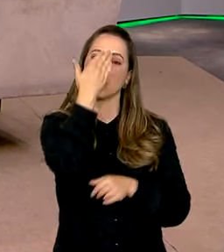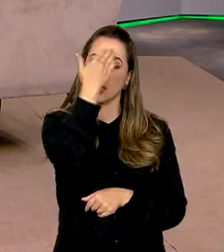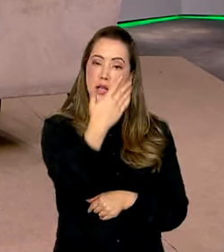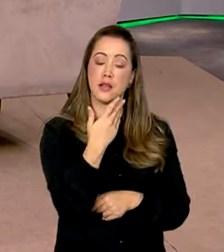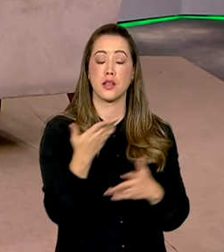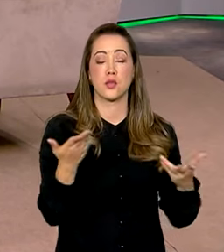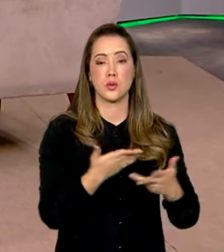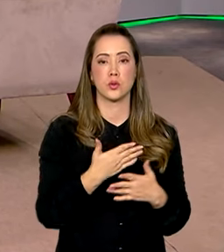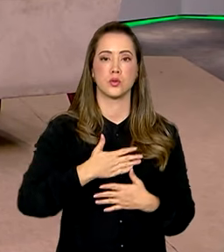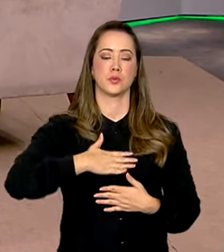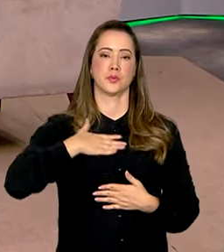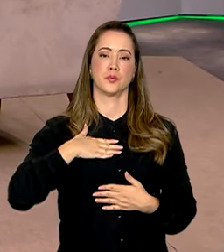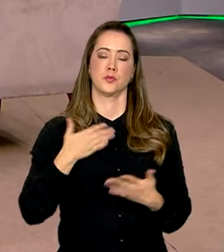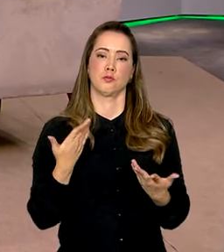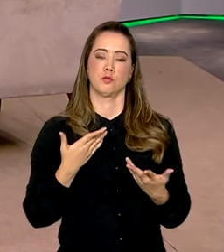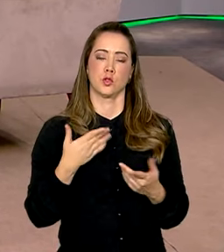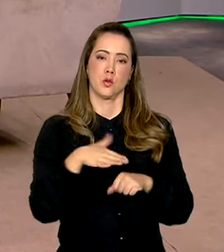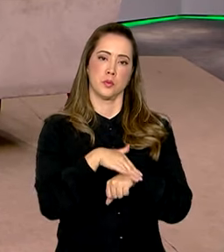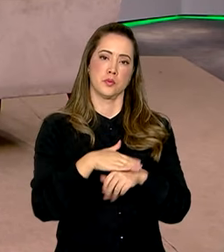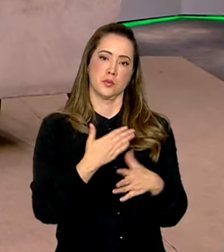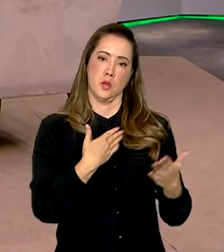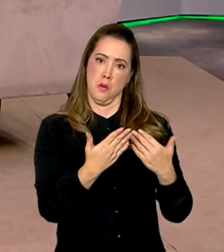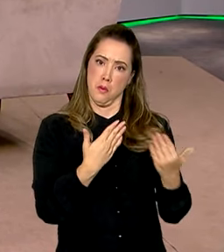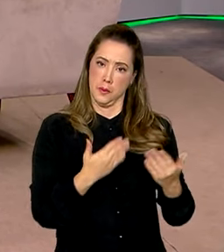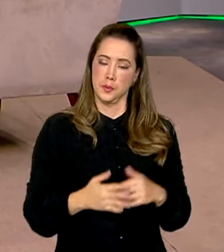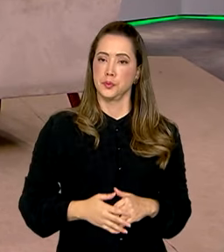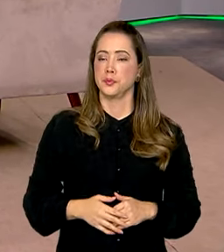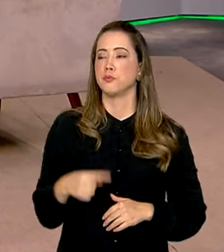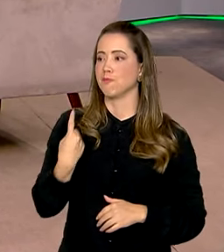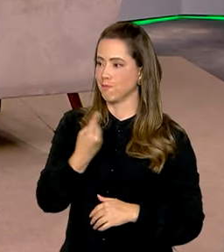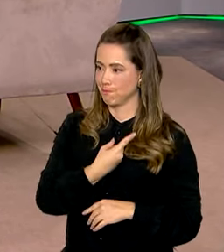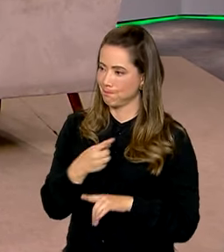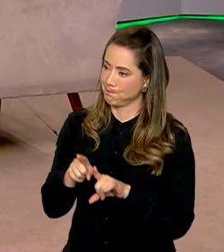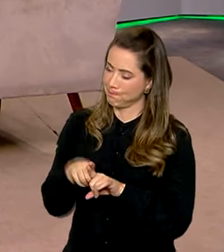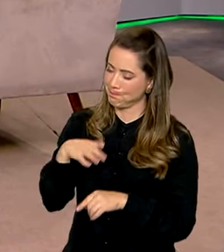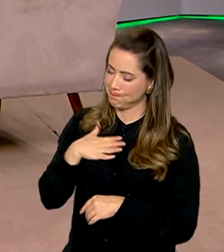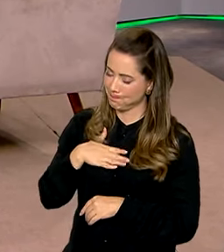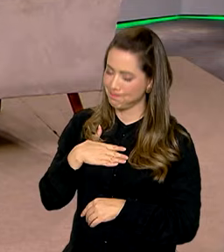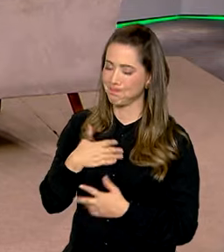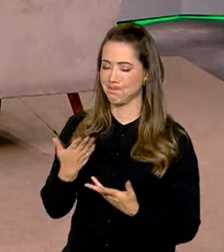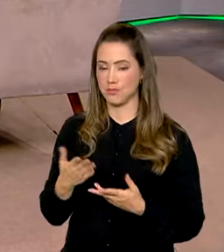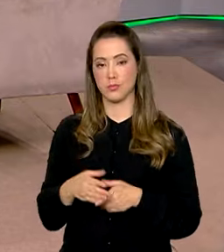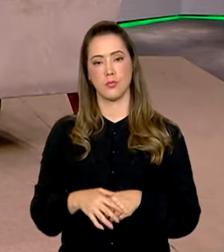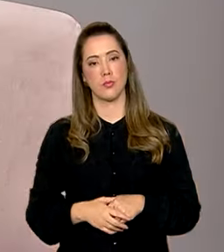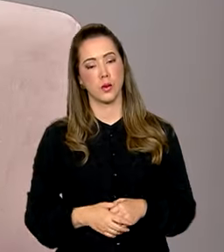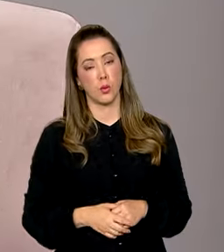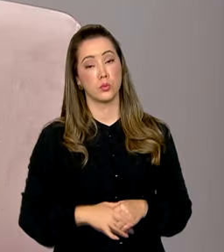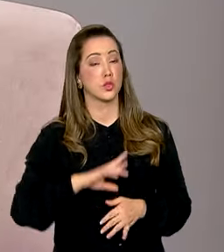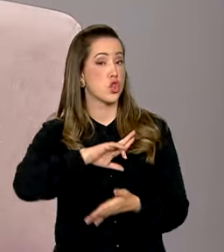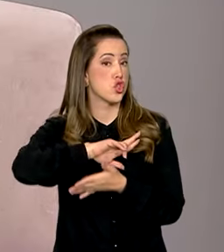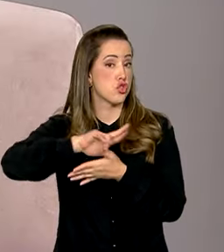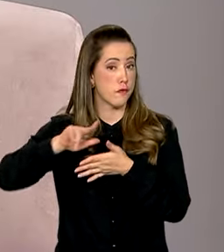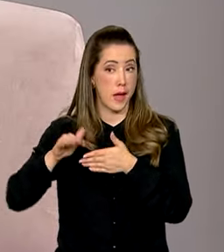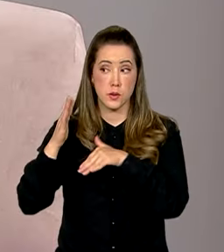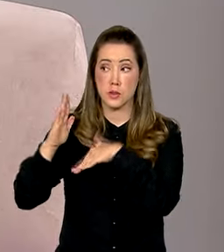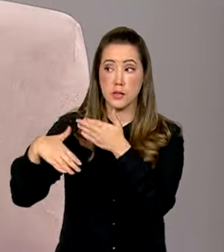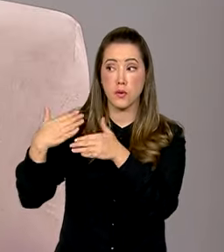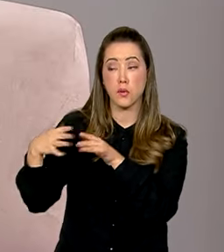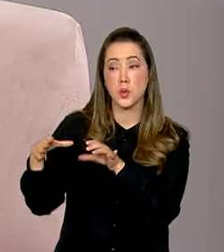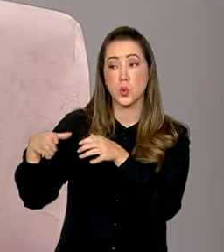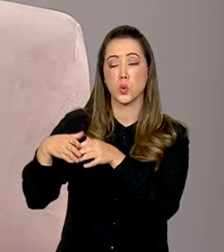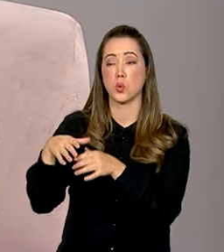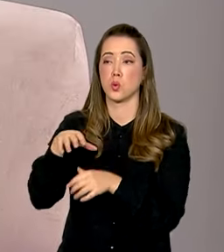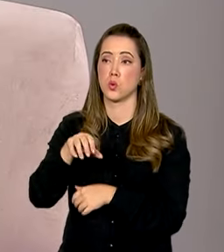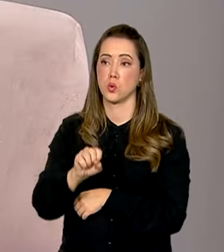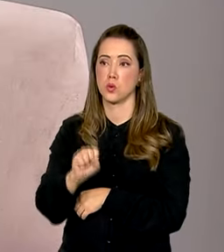grande satisfação conversar com vocês. É nossa também. Alexandre, entre vários desenvolvimentos do SERPRO, tem um que